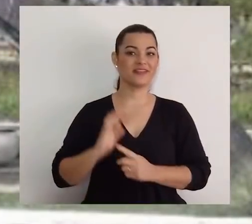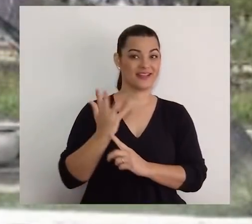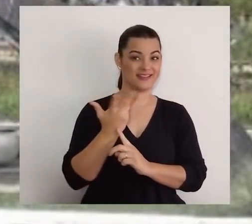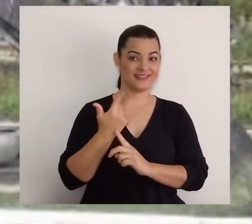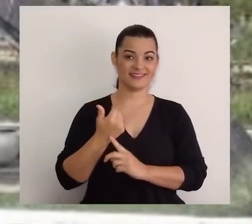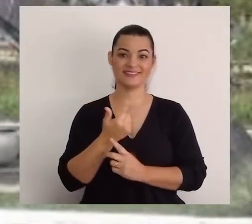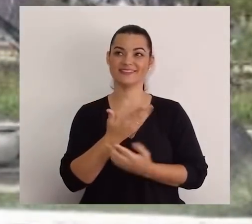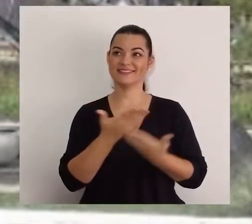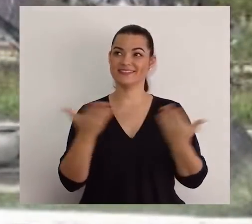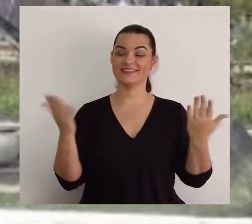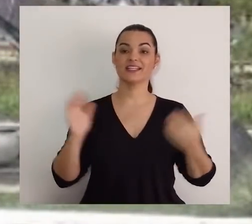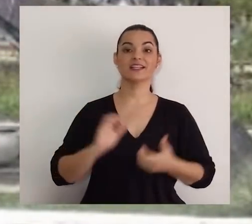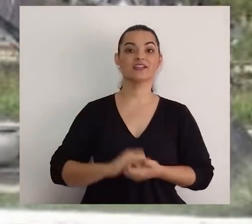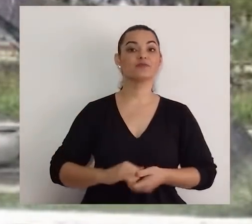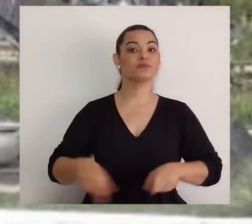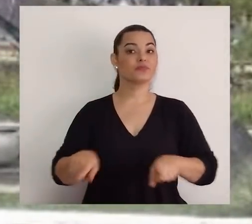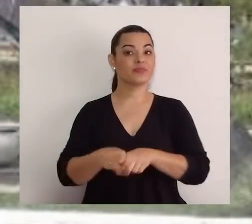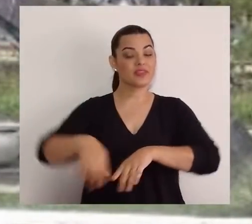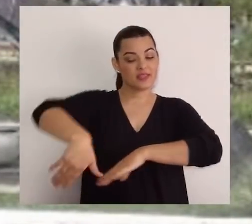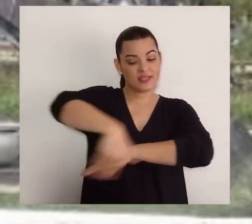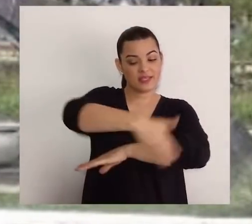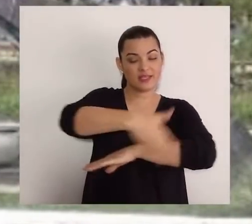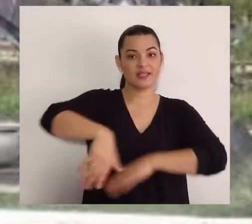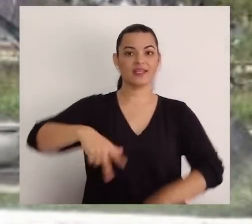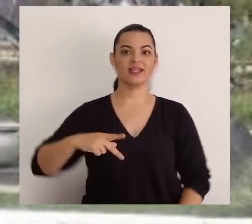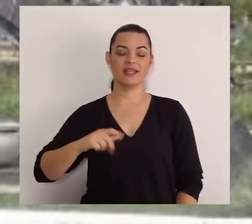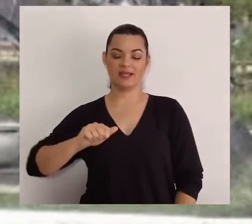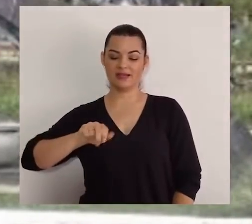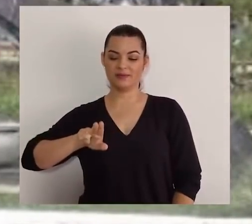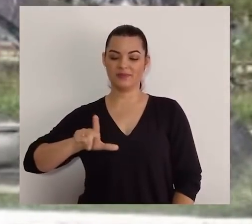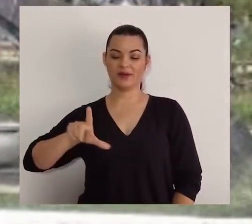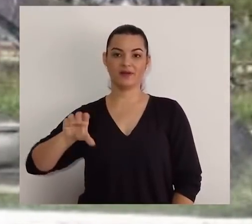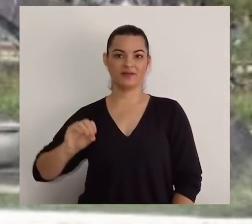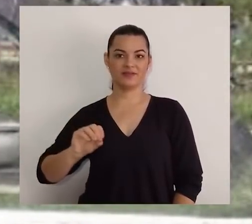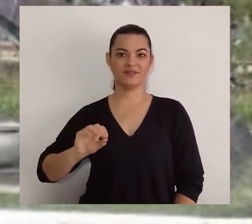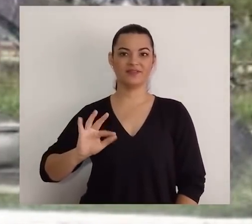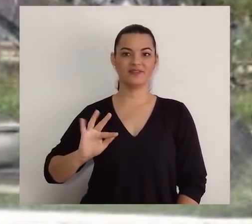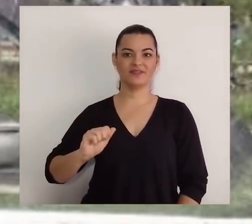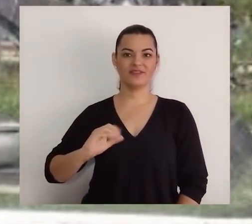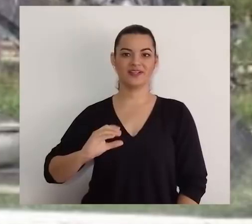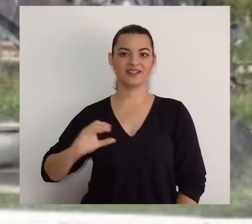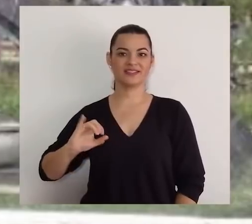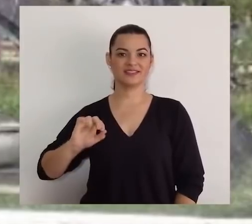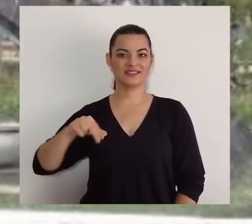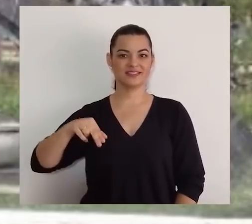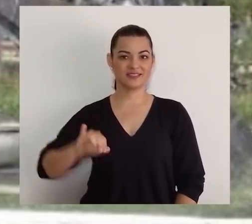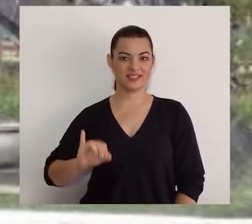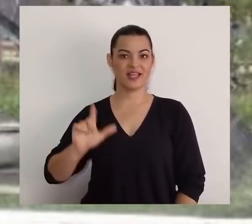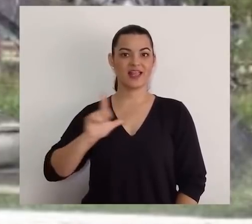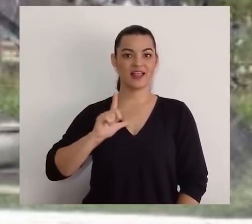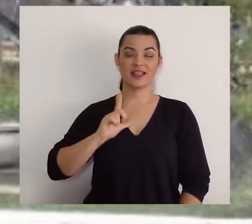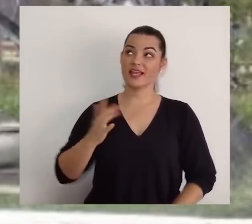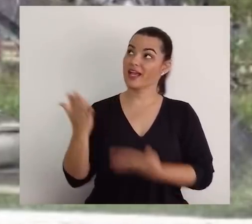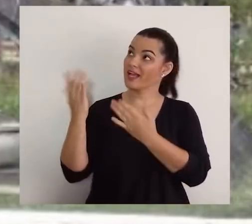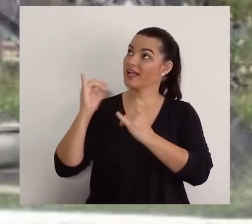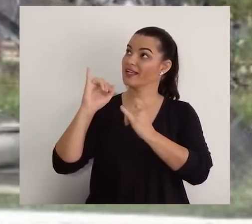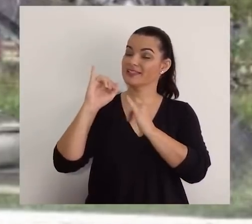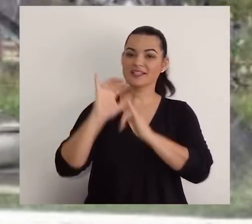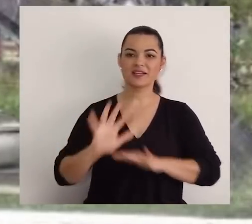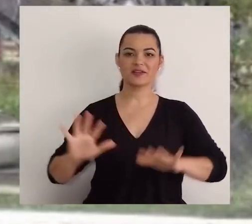Na Avenida Paulo Facini, nós temos essa escultura metálica com 3